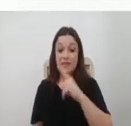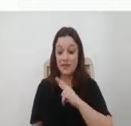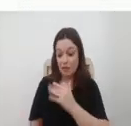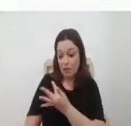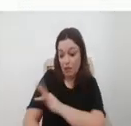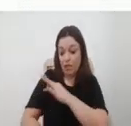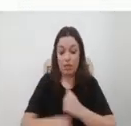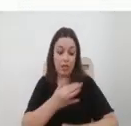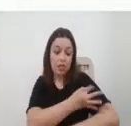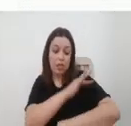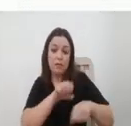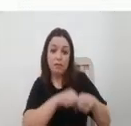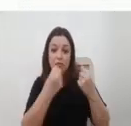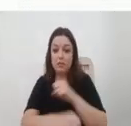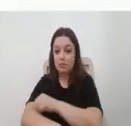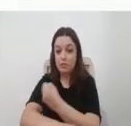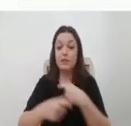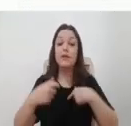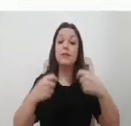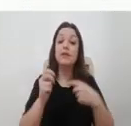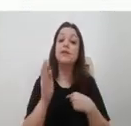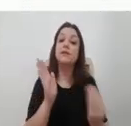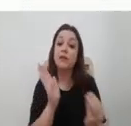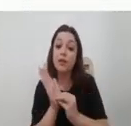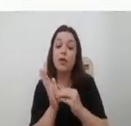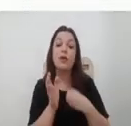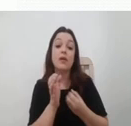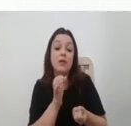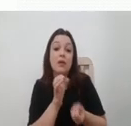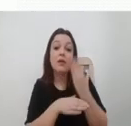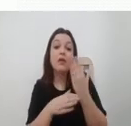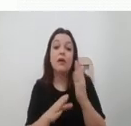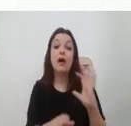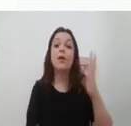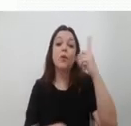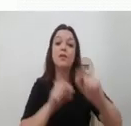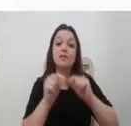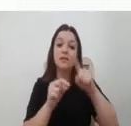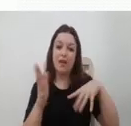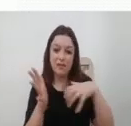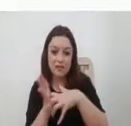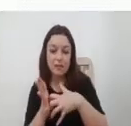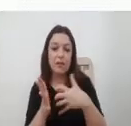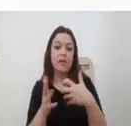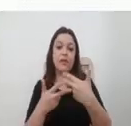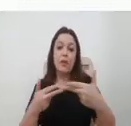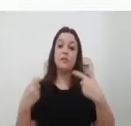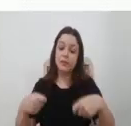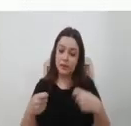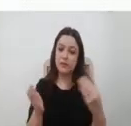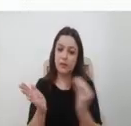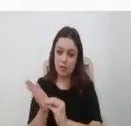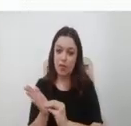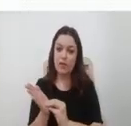E se existir algum trauma, né, colocar qual foi a origem do trauma. E também se tem a suspeita de um trauma não